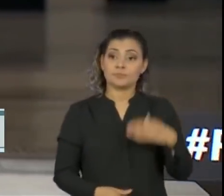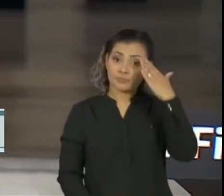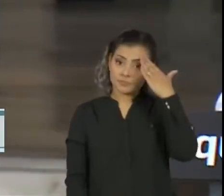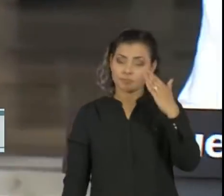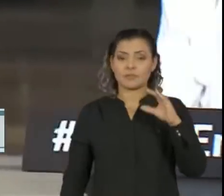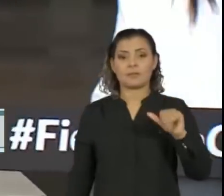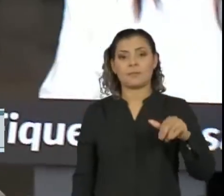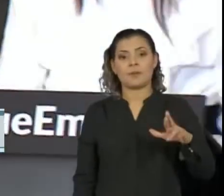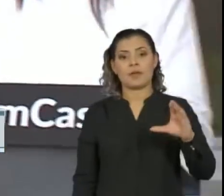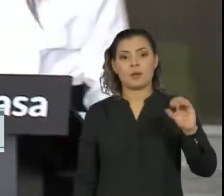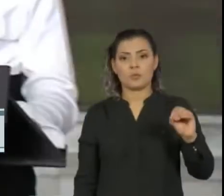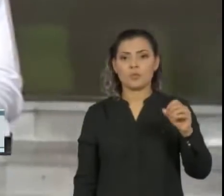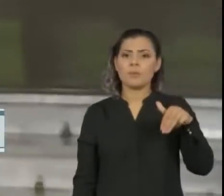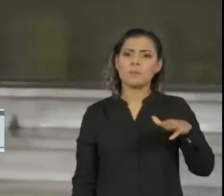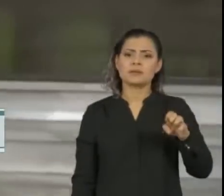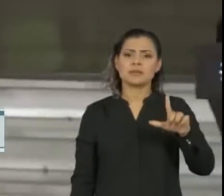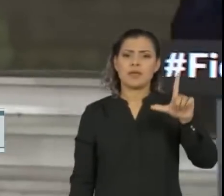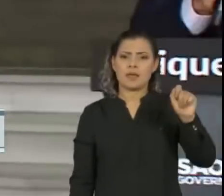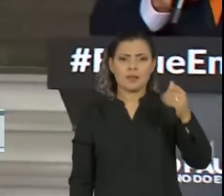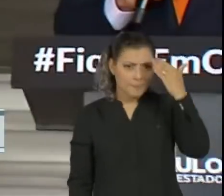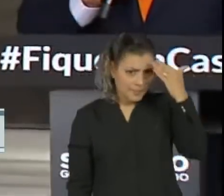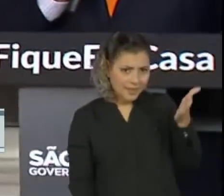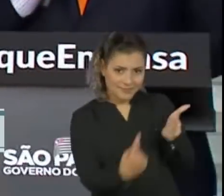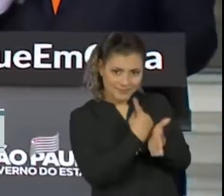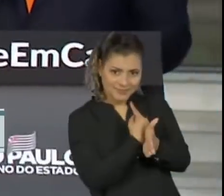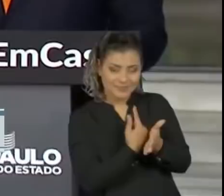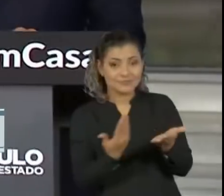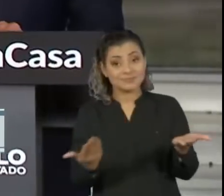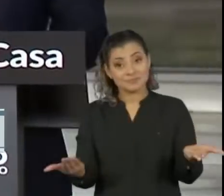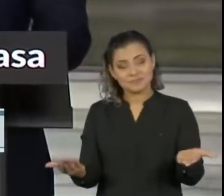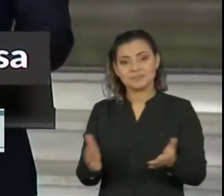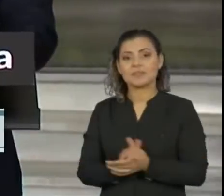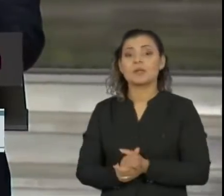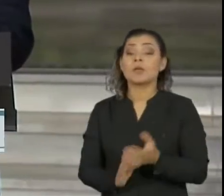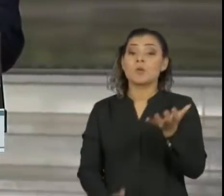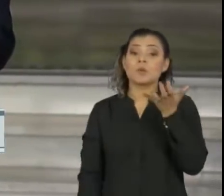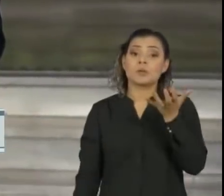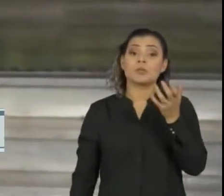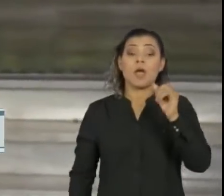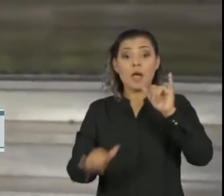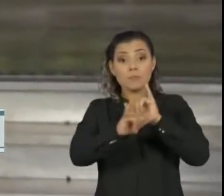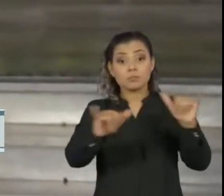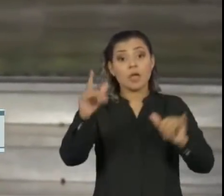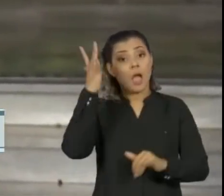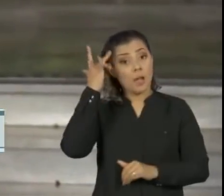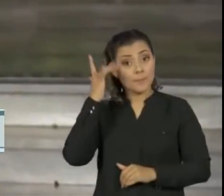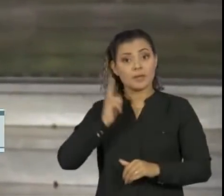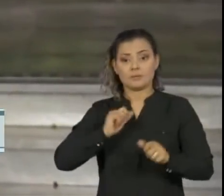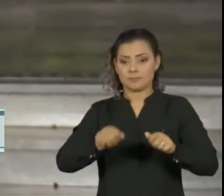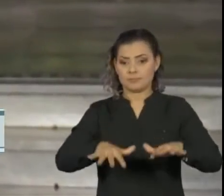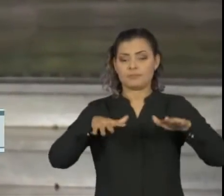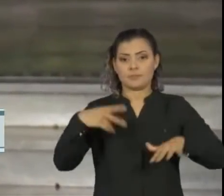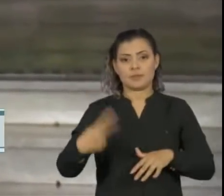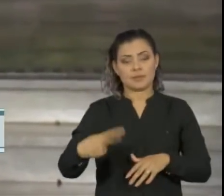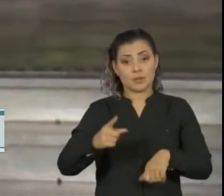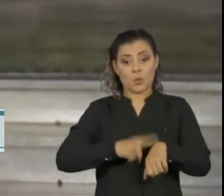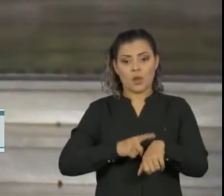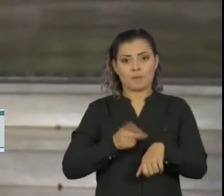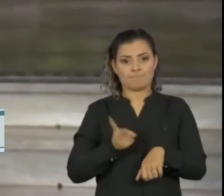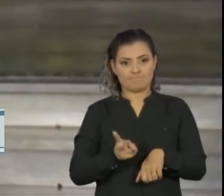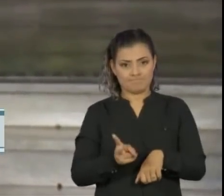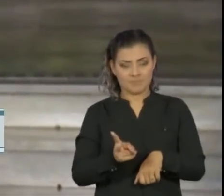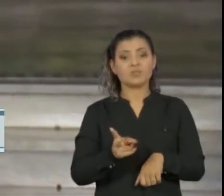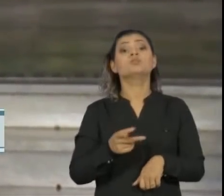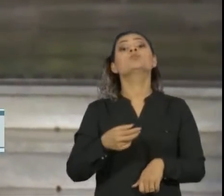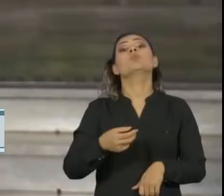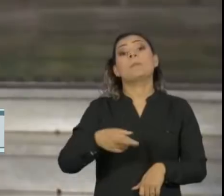Obrigado, Marco Vignoli. Marcelo, muito obrigado pelas questões. Eu queria dizer que amanhã nós temos a coletiva de imprensa aqui no mesmo horário,